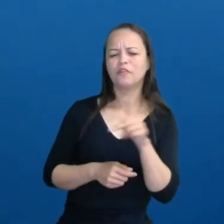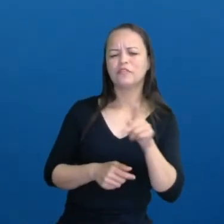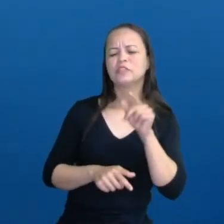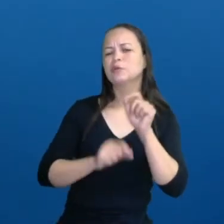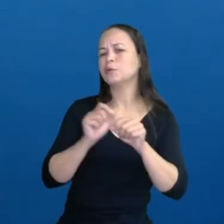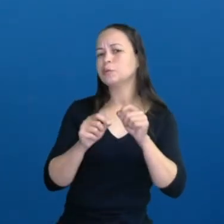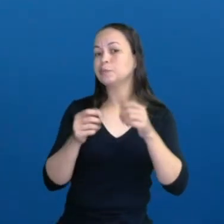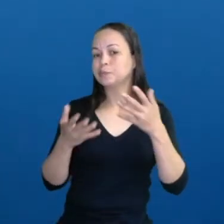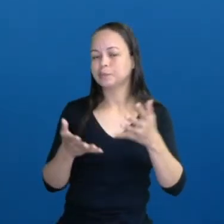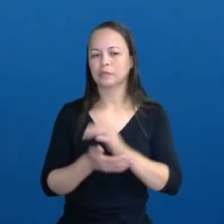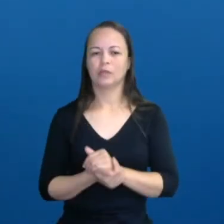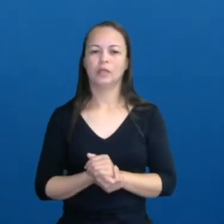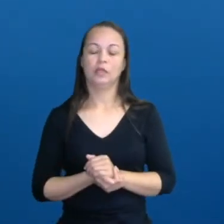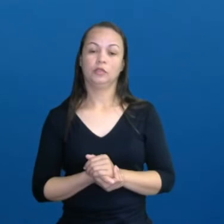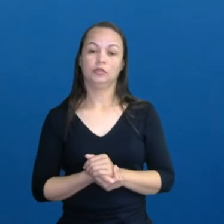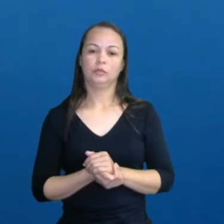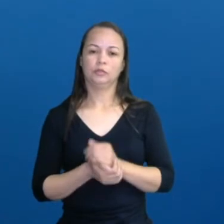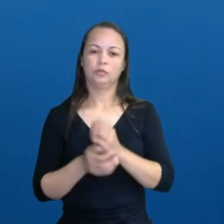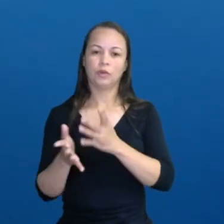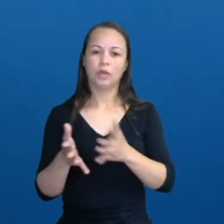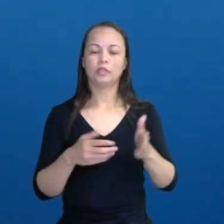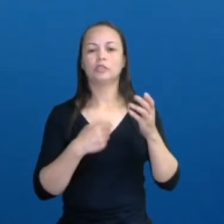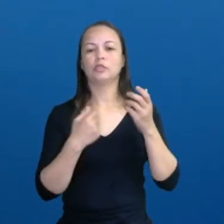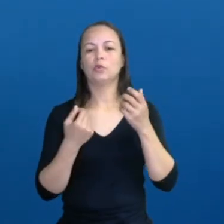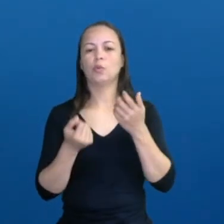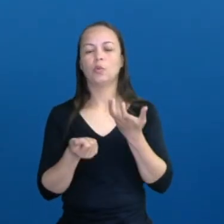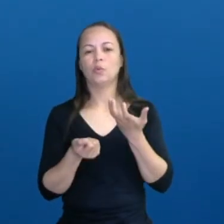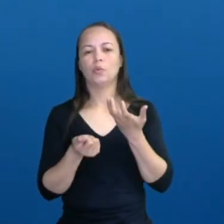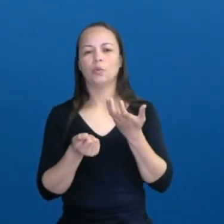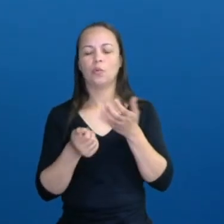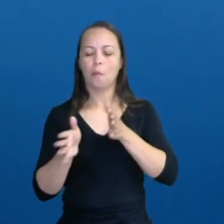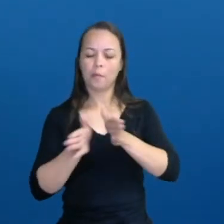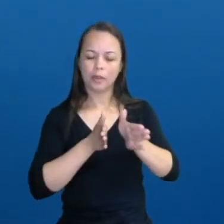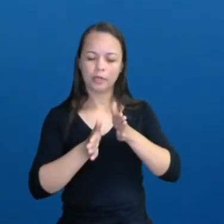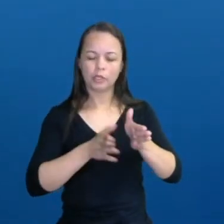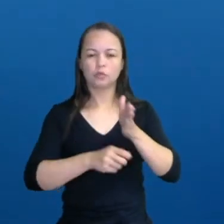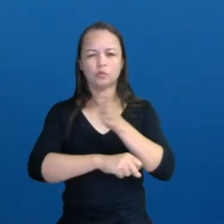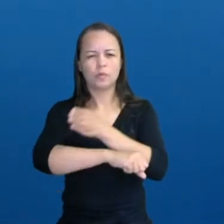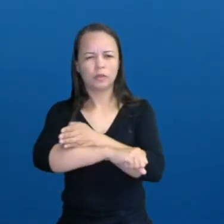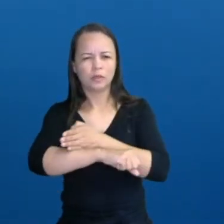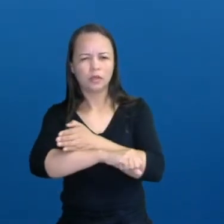medieval ou anterior à Idade Moderna,